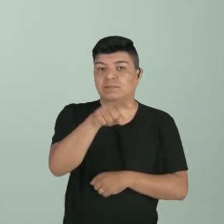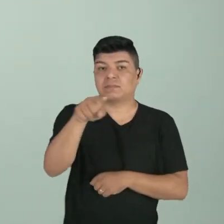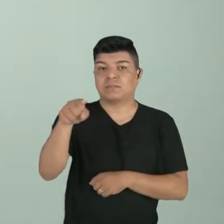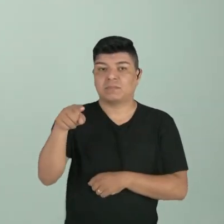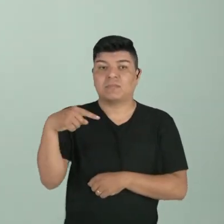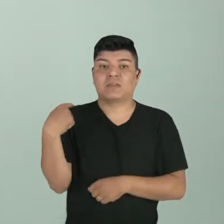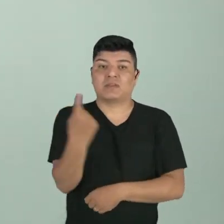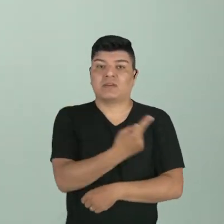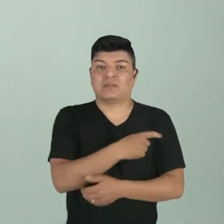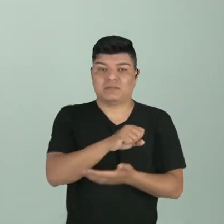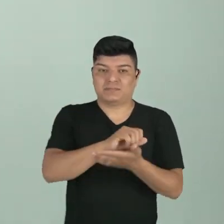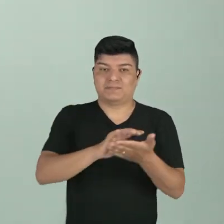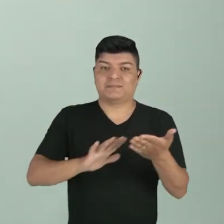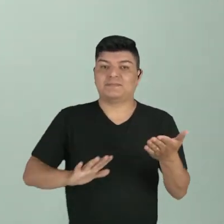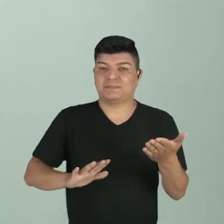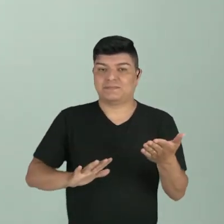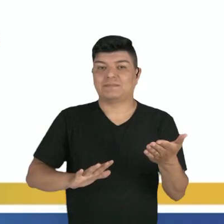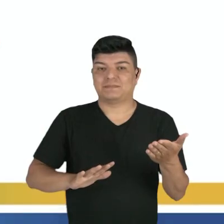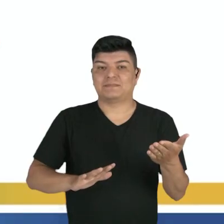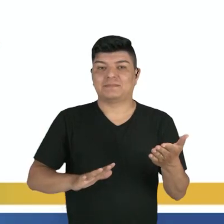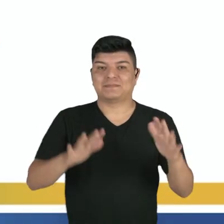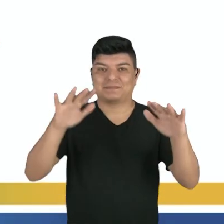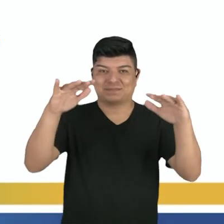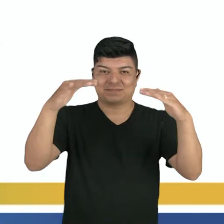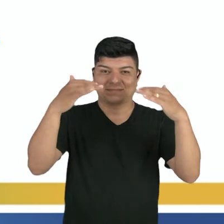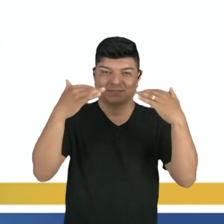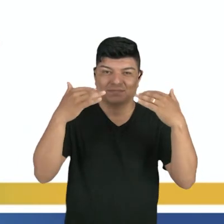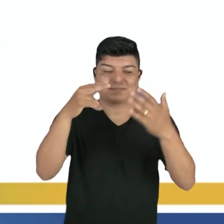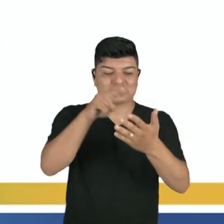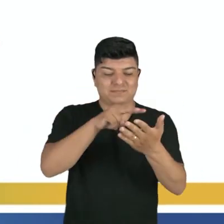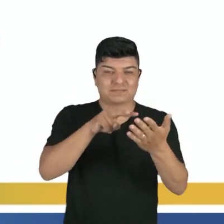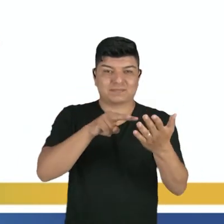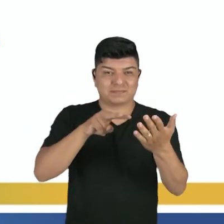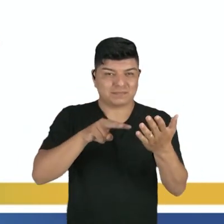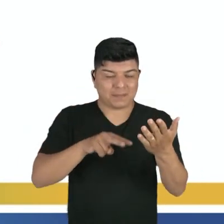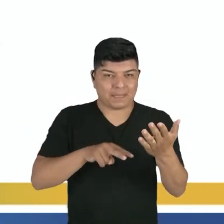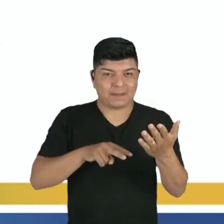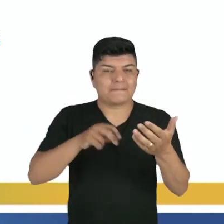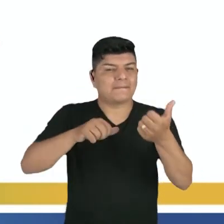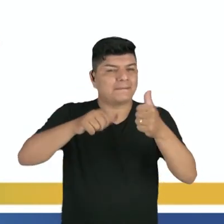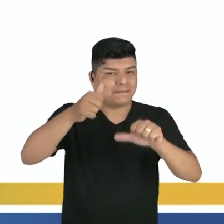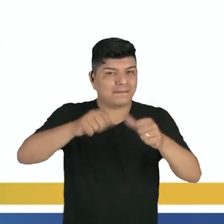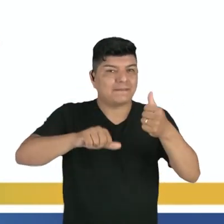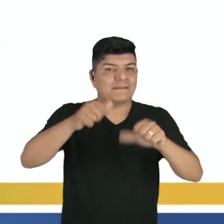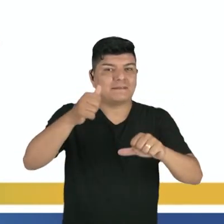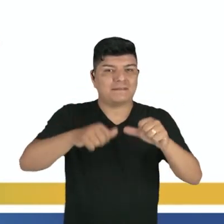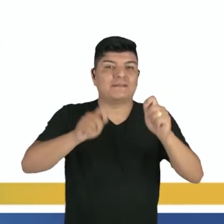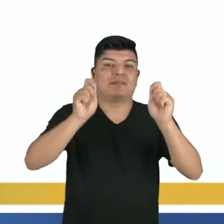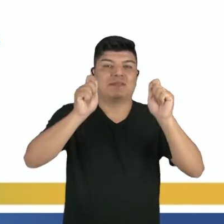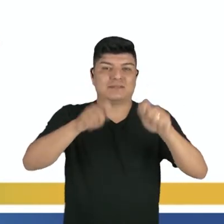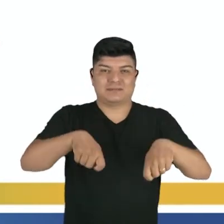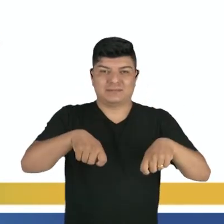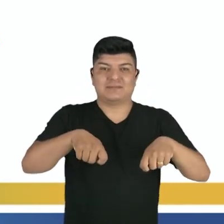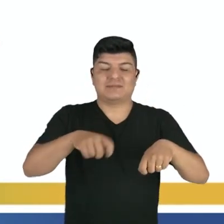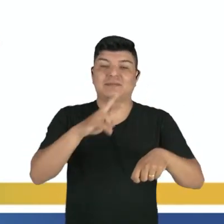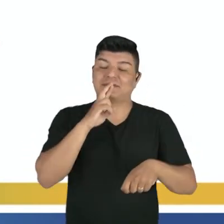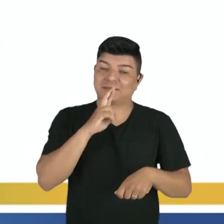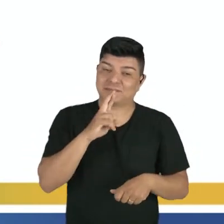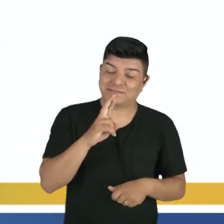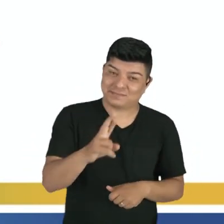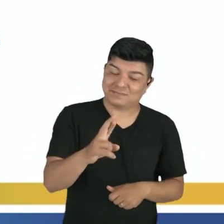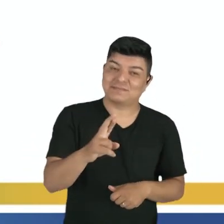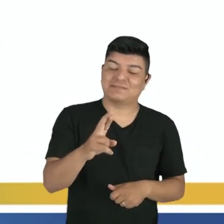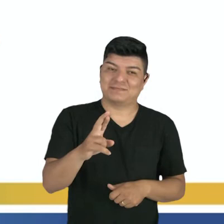é o nosso exercitando. Acompanhem a leitura e analisem as possibilidades de